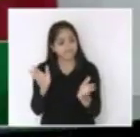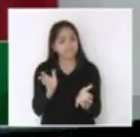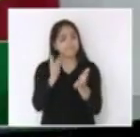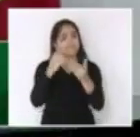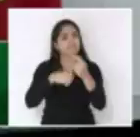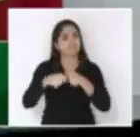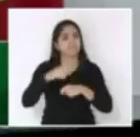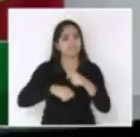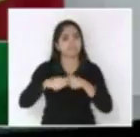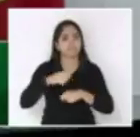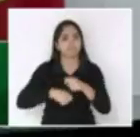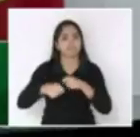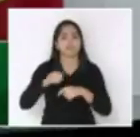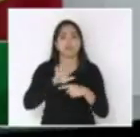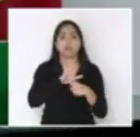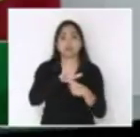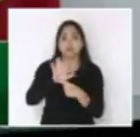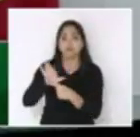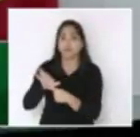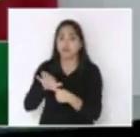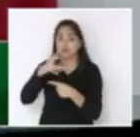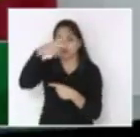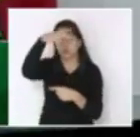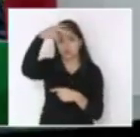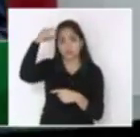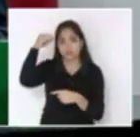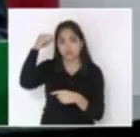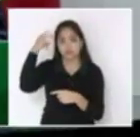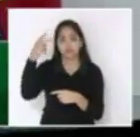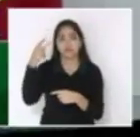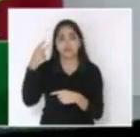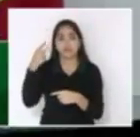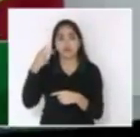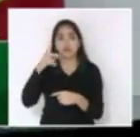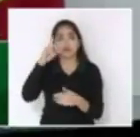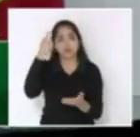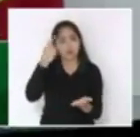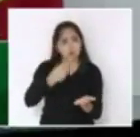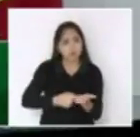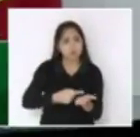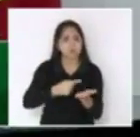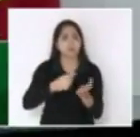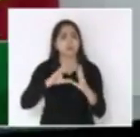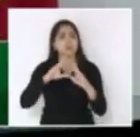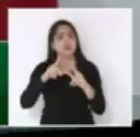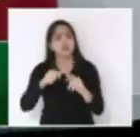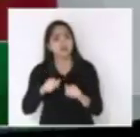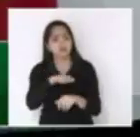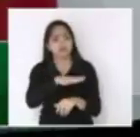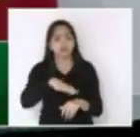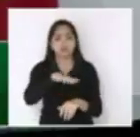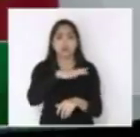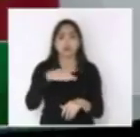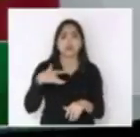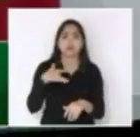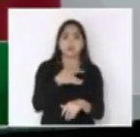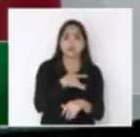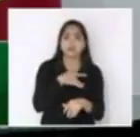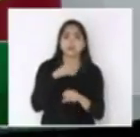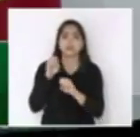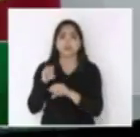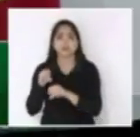catarinense. Isso vai ajudar os nossos prefeitos a cumprir os seus compromissos na área da educação, da saúde, da